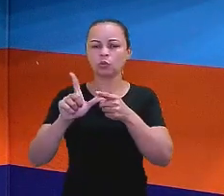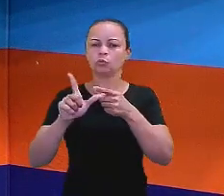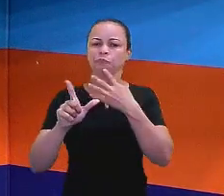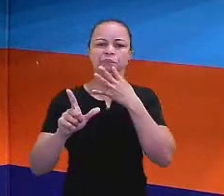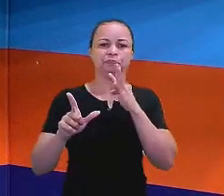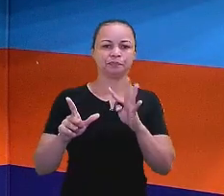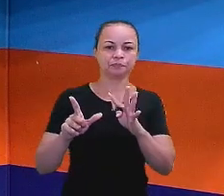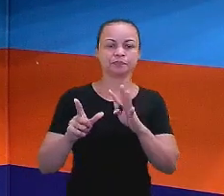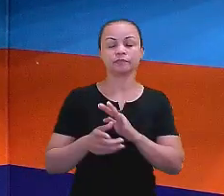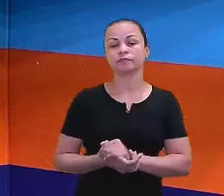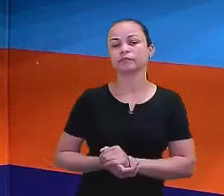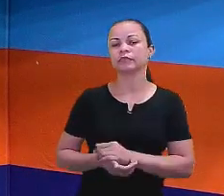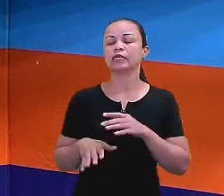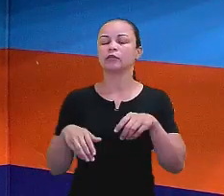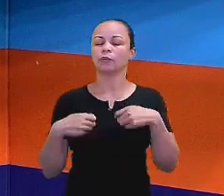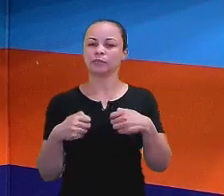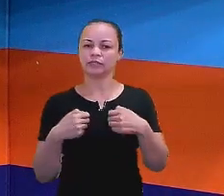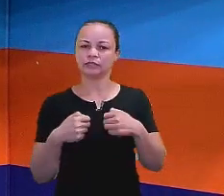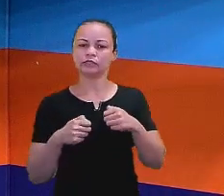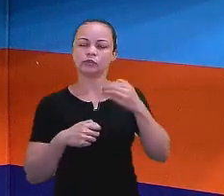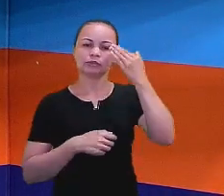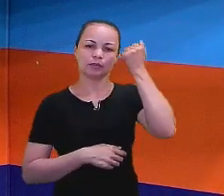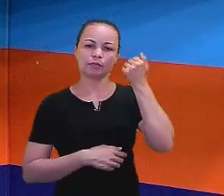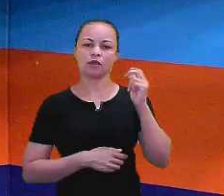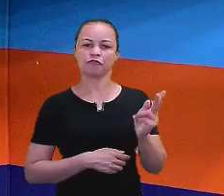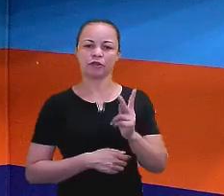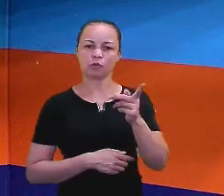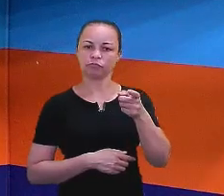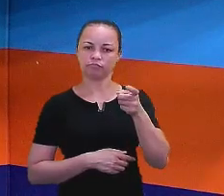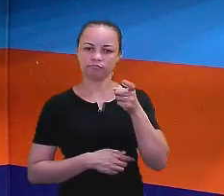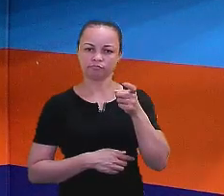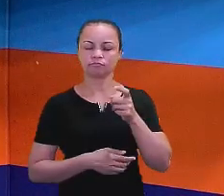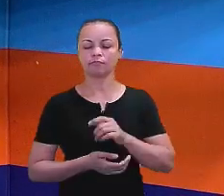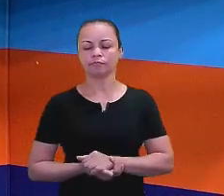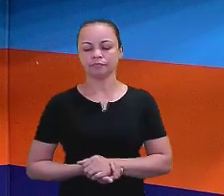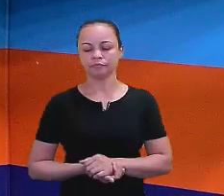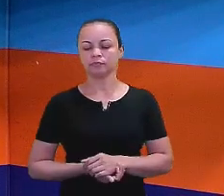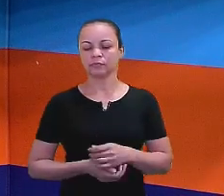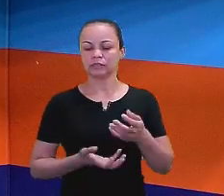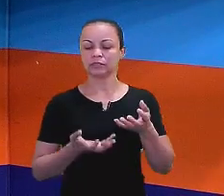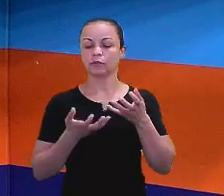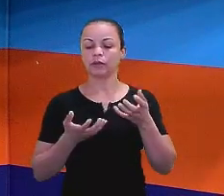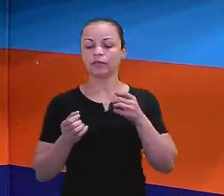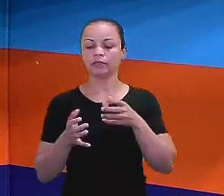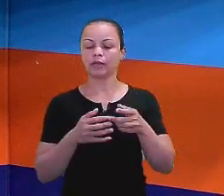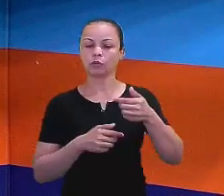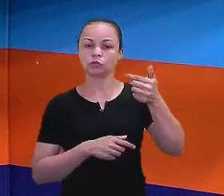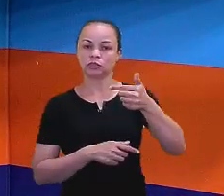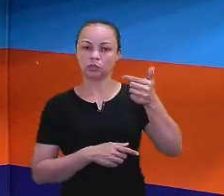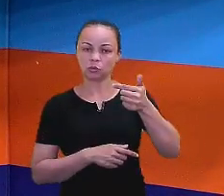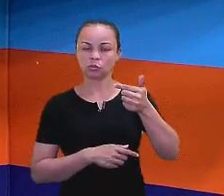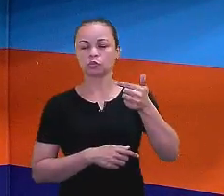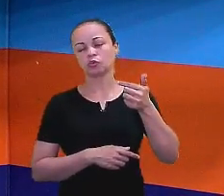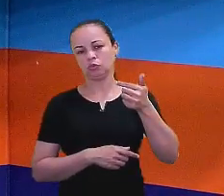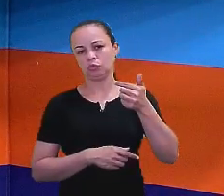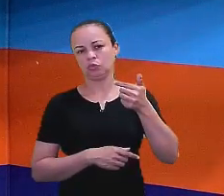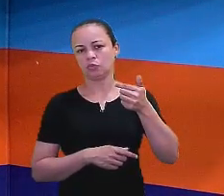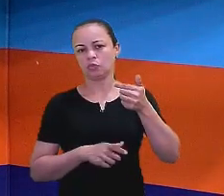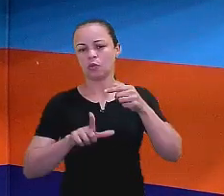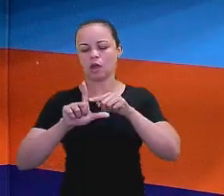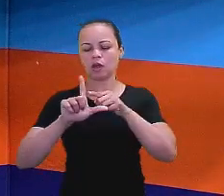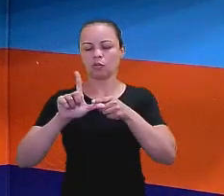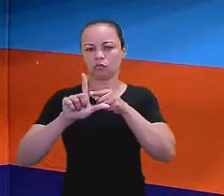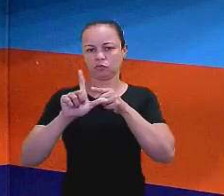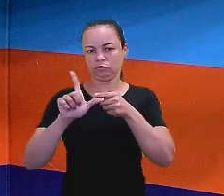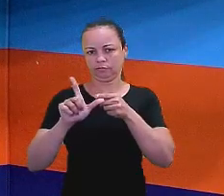resumo, ele quer o valor de x, tá? Então, ele quer o segundo ângulo, vamos dizer assim, né? Ele quer o valor